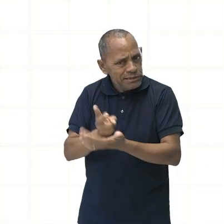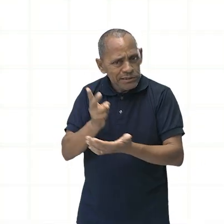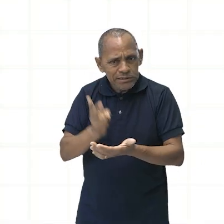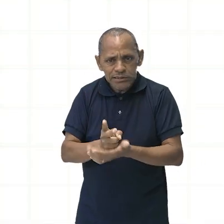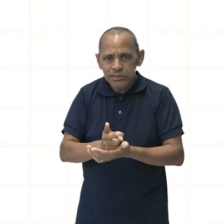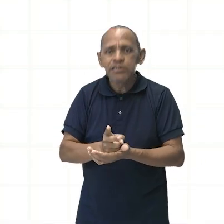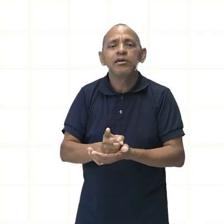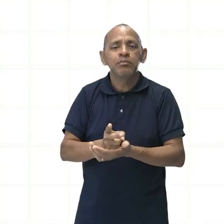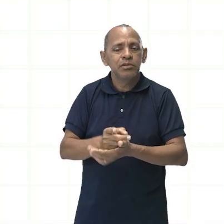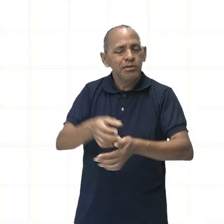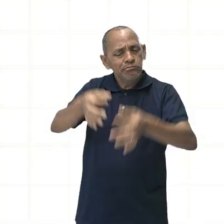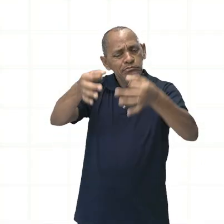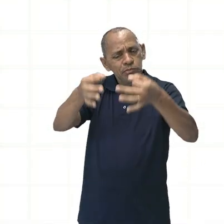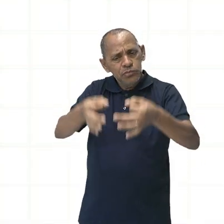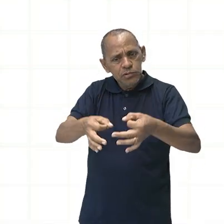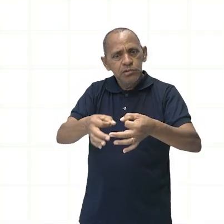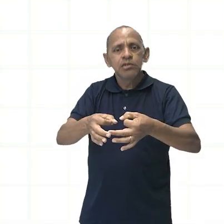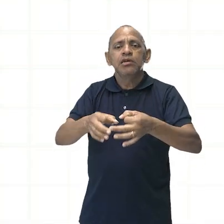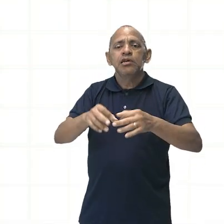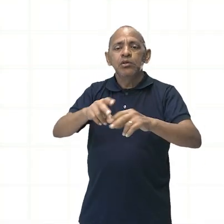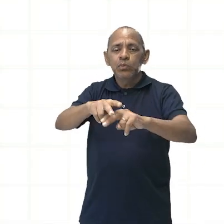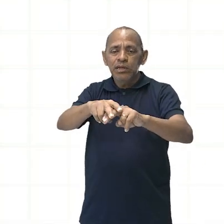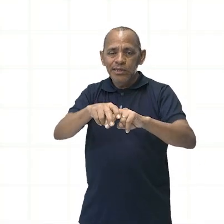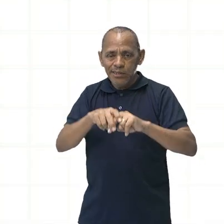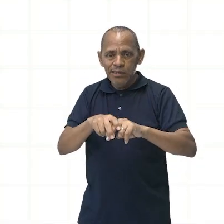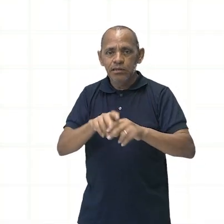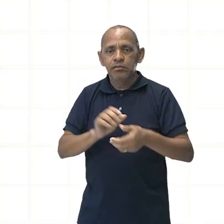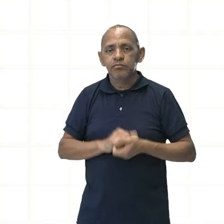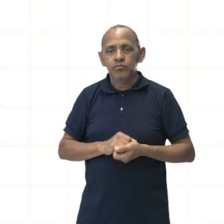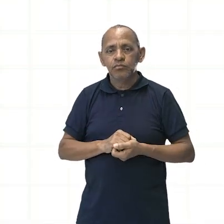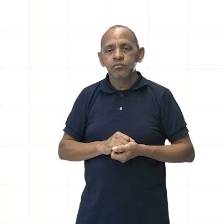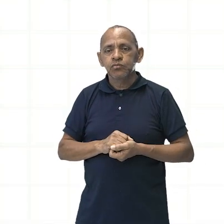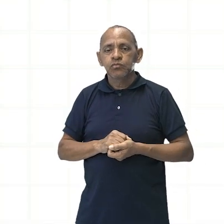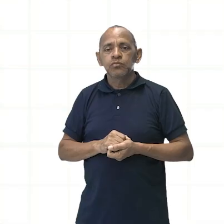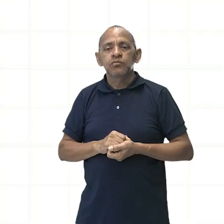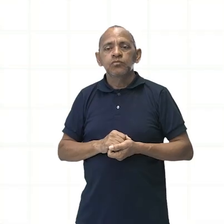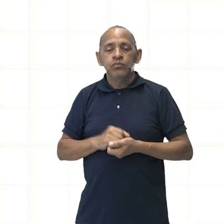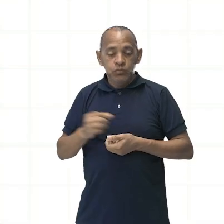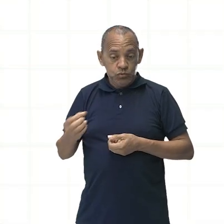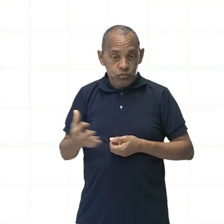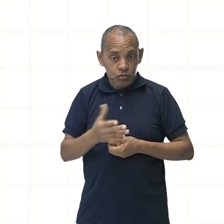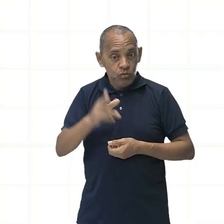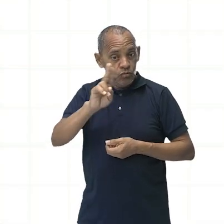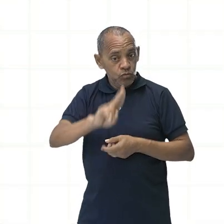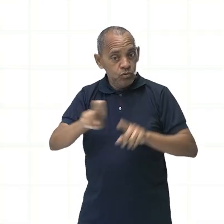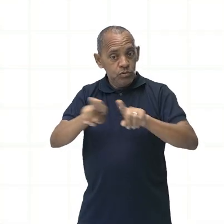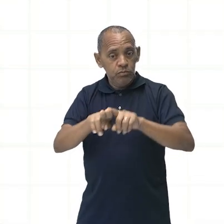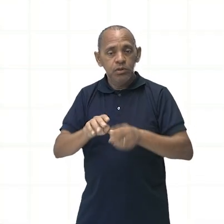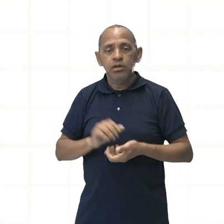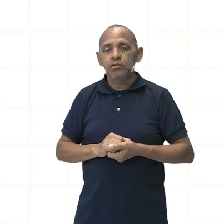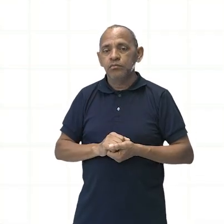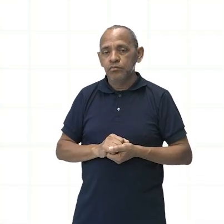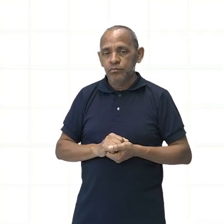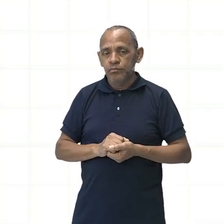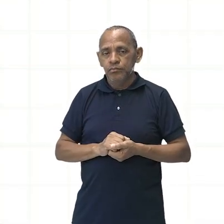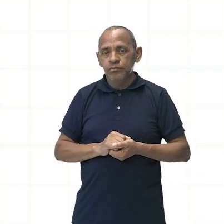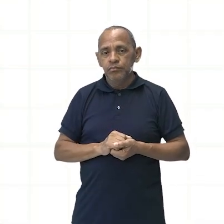ali certinho para essa nova utilização na forma de um novo